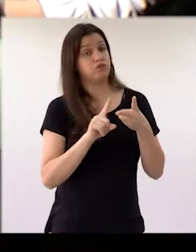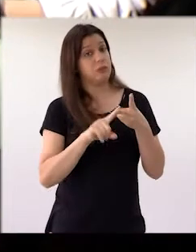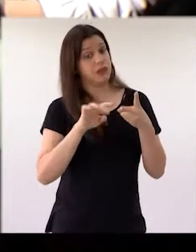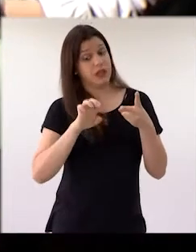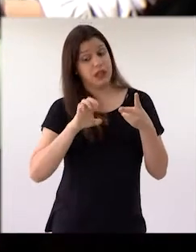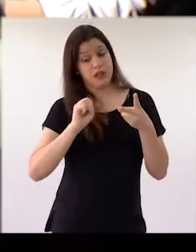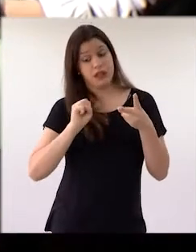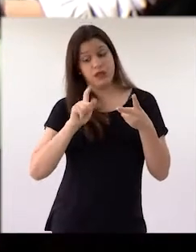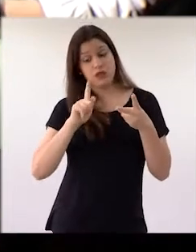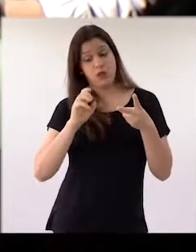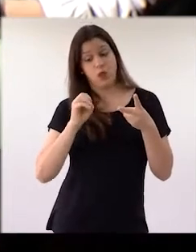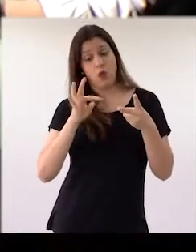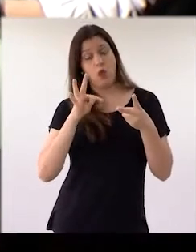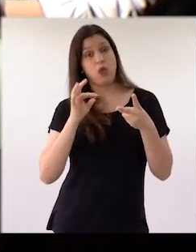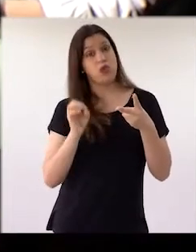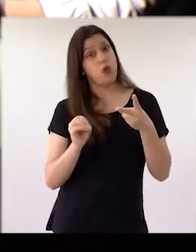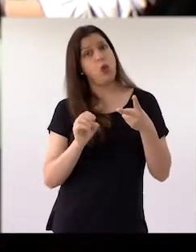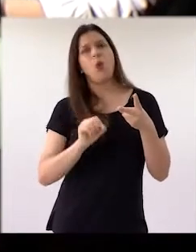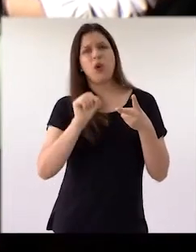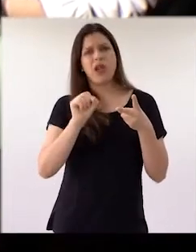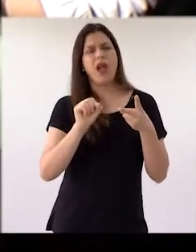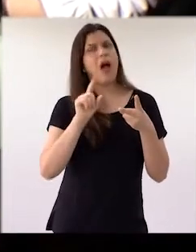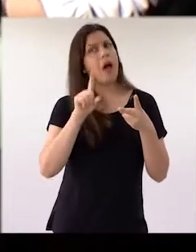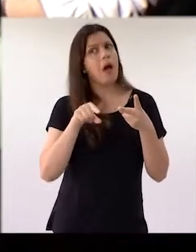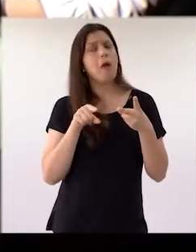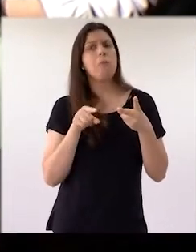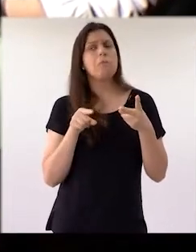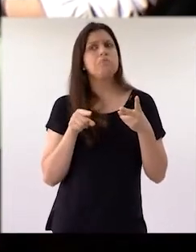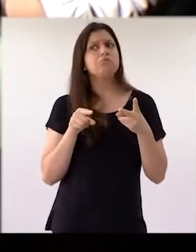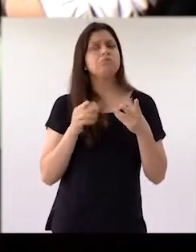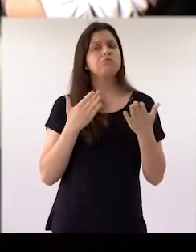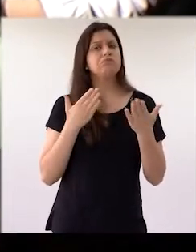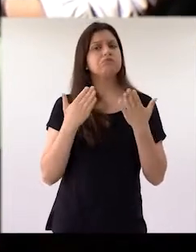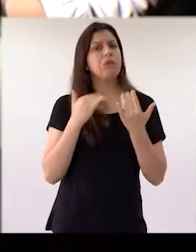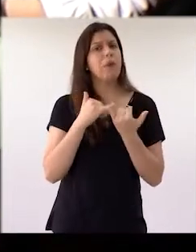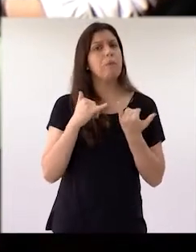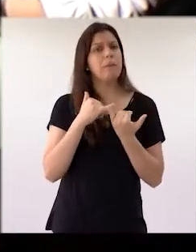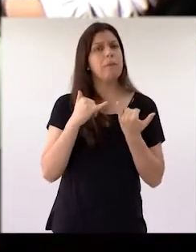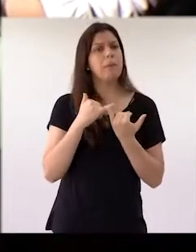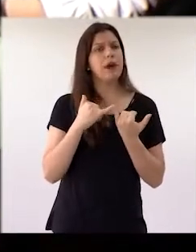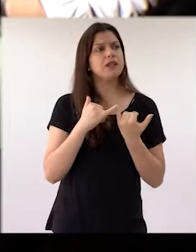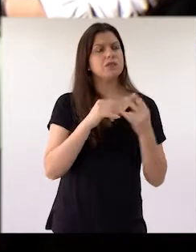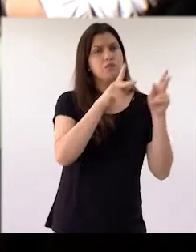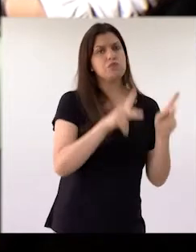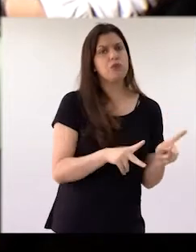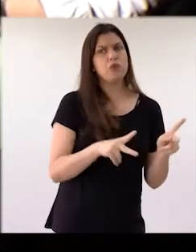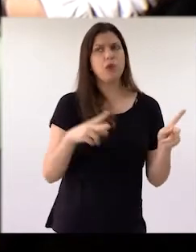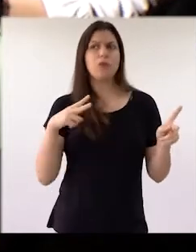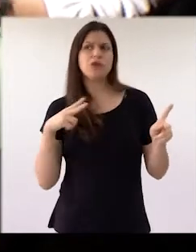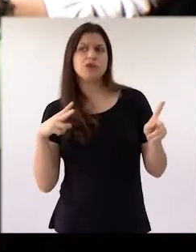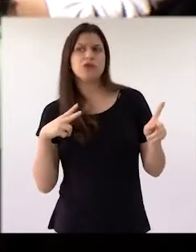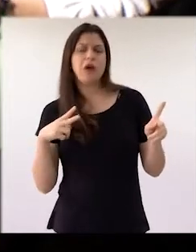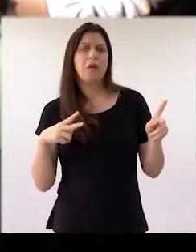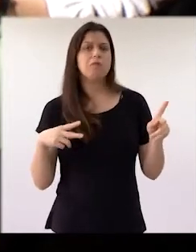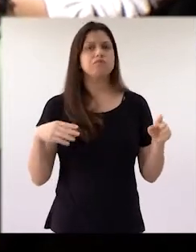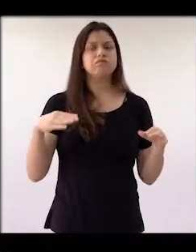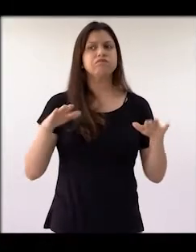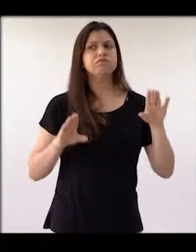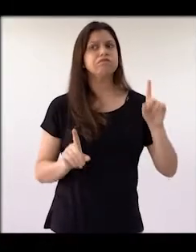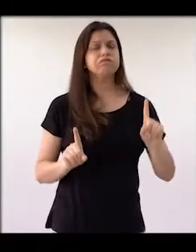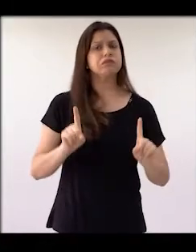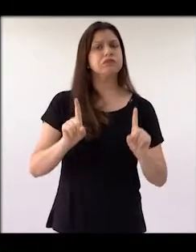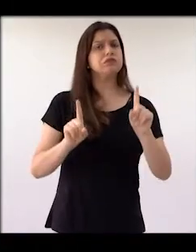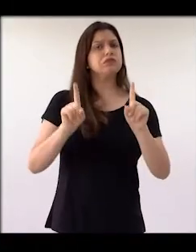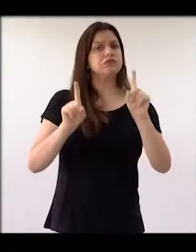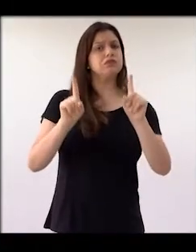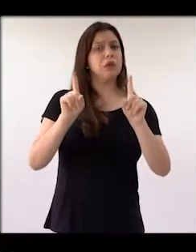Já relacionado ao esgoto, essa eficiência foi similar. Então, assim, depois disso a gente faz um teste para avaliar se essa eficiência